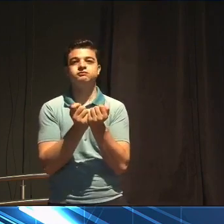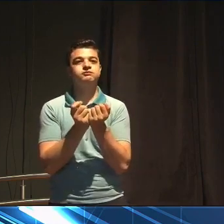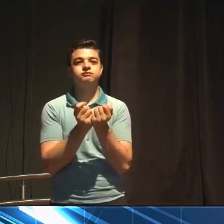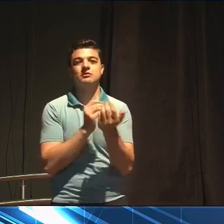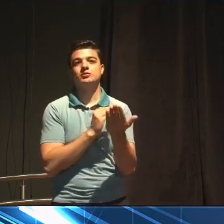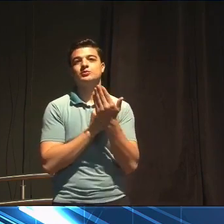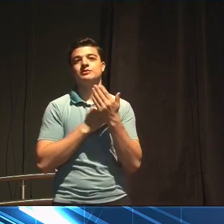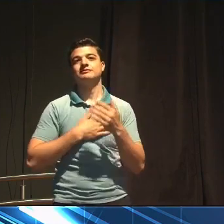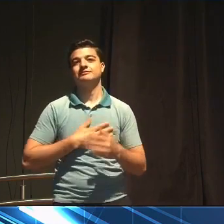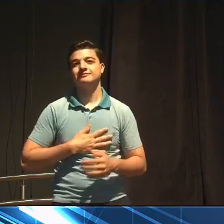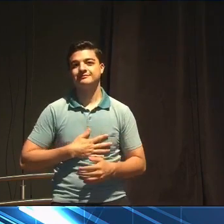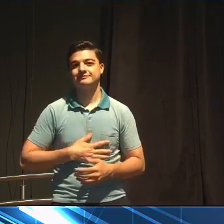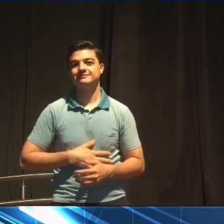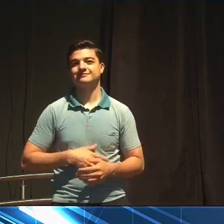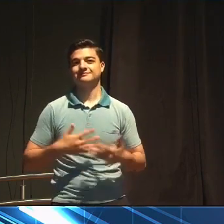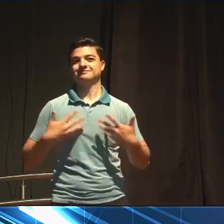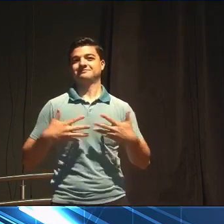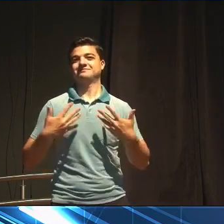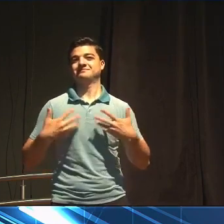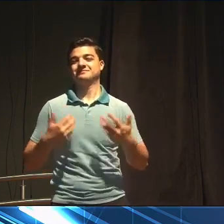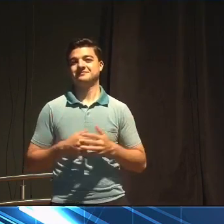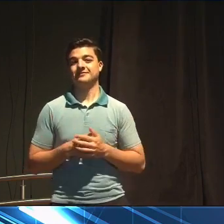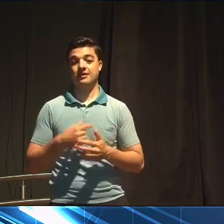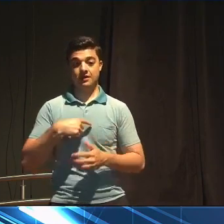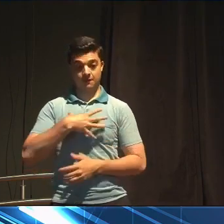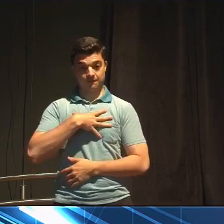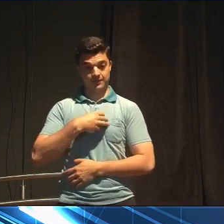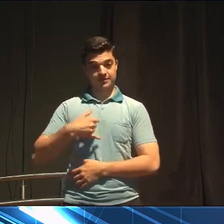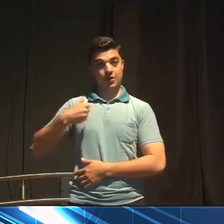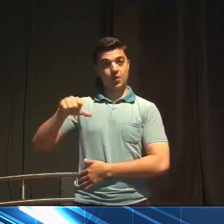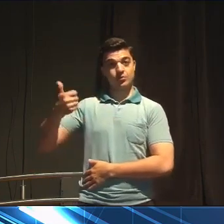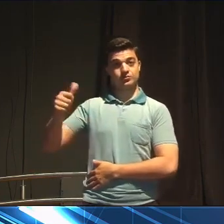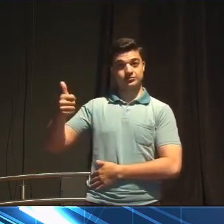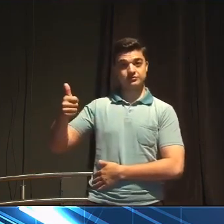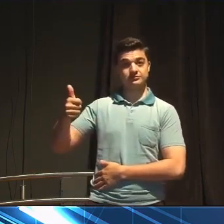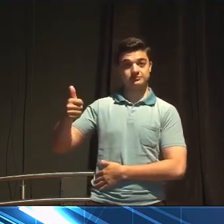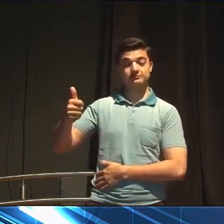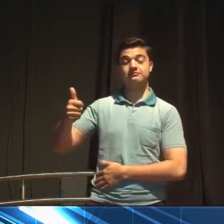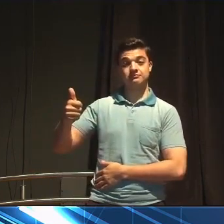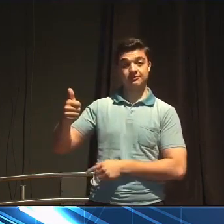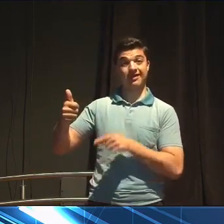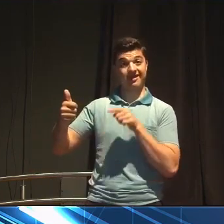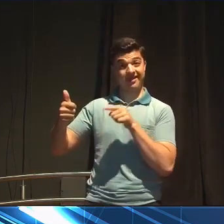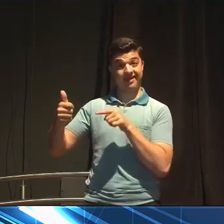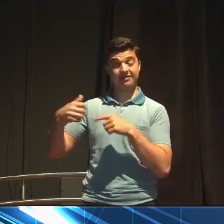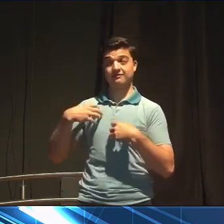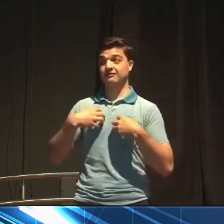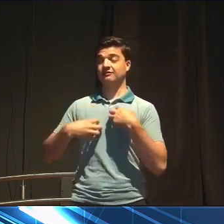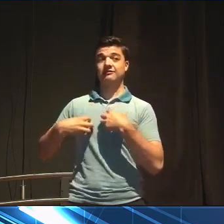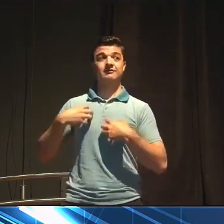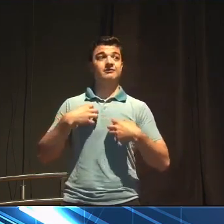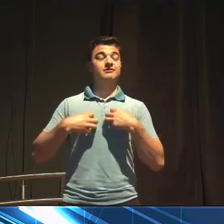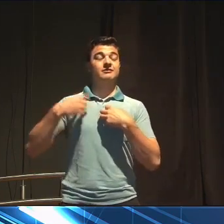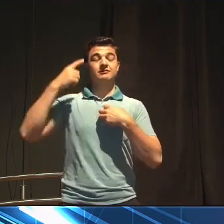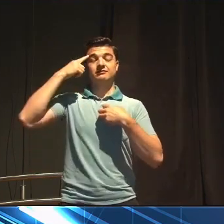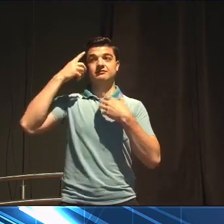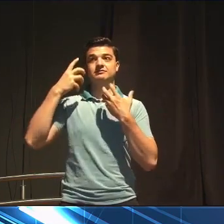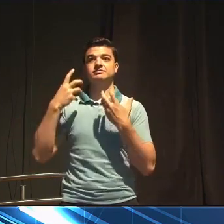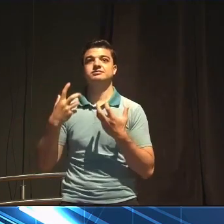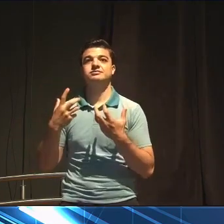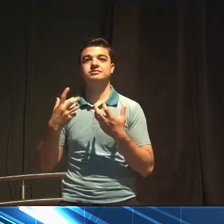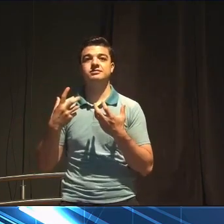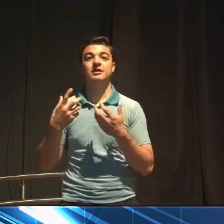nos tirou para o mundo virtual. Eu tenho um filho de 11 anos, eu garanto a vocês, salvou a sanidade mental dele e dos amigos